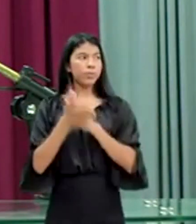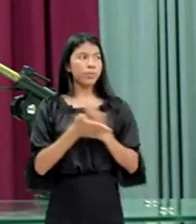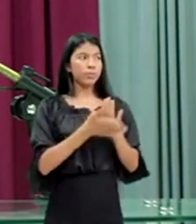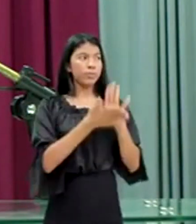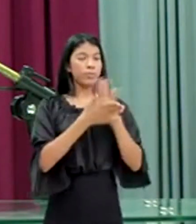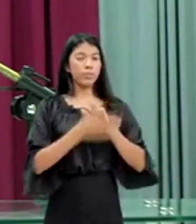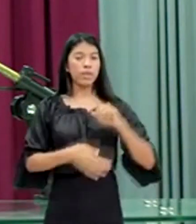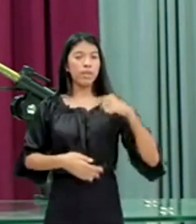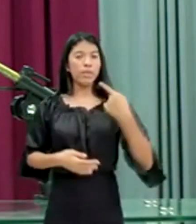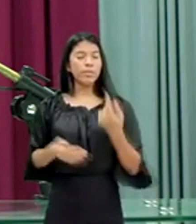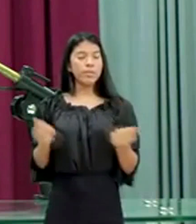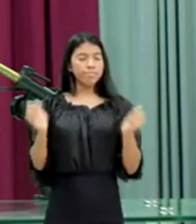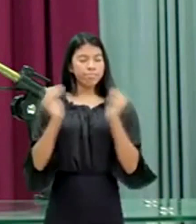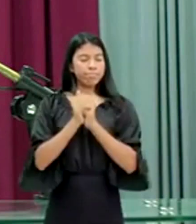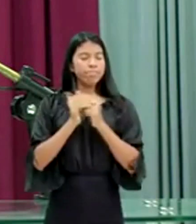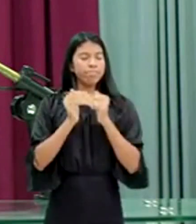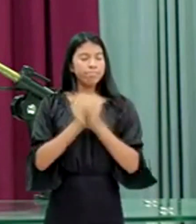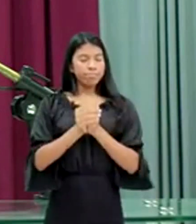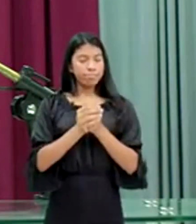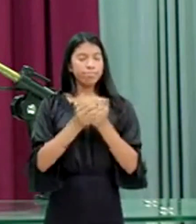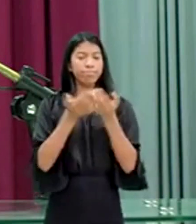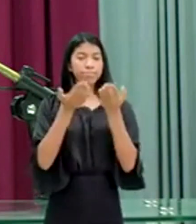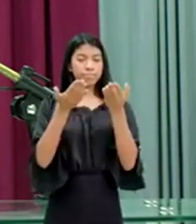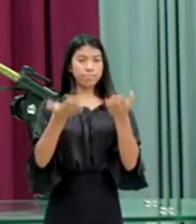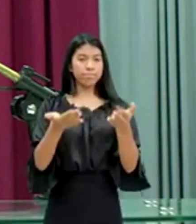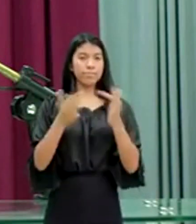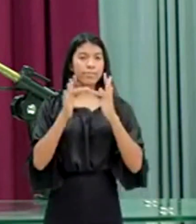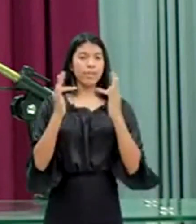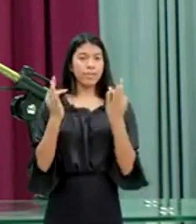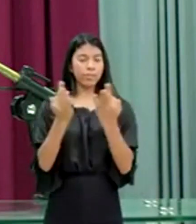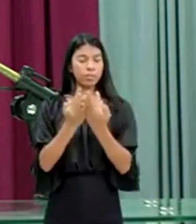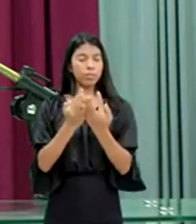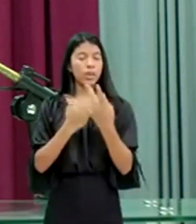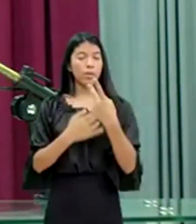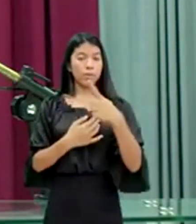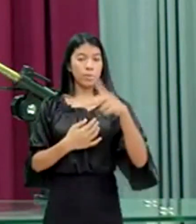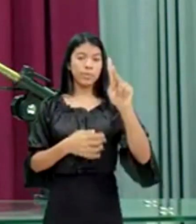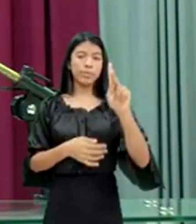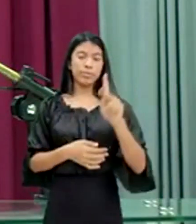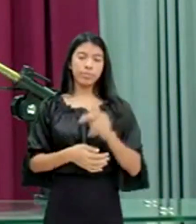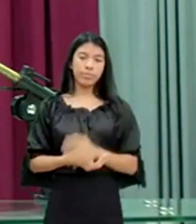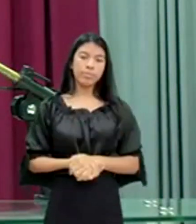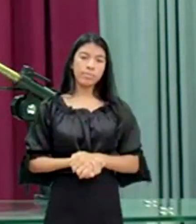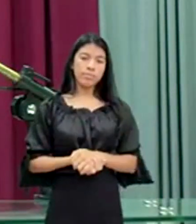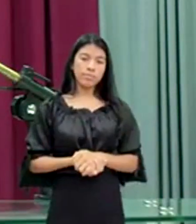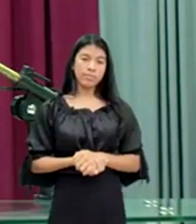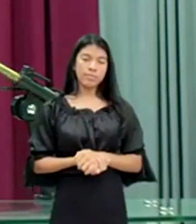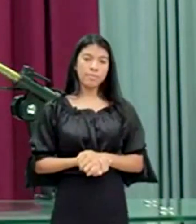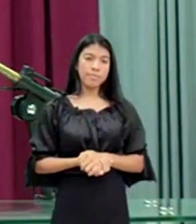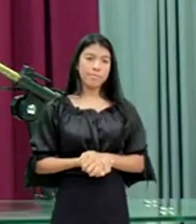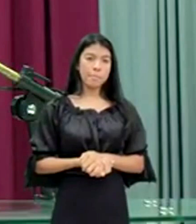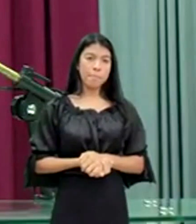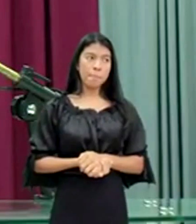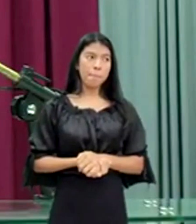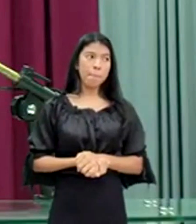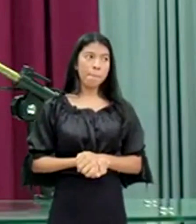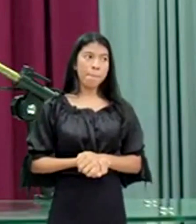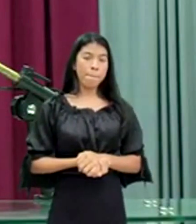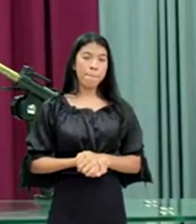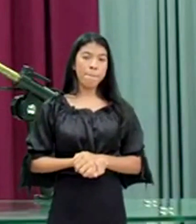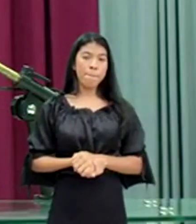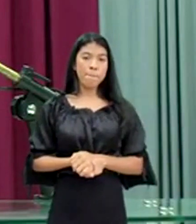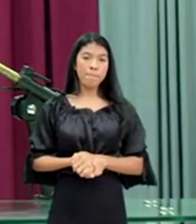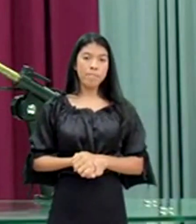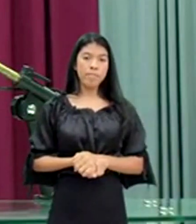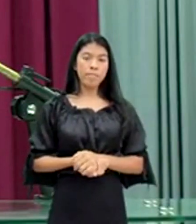estaremos orando por você, orando pela sua casa, orando pela sua família, não é? Atendendo aqui aos